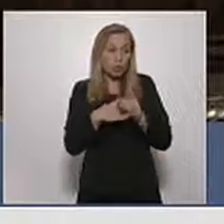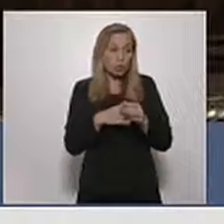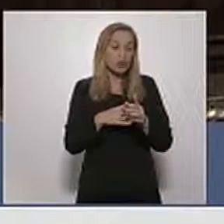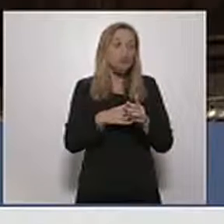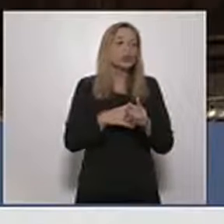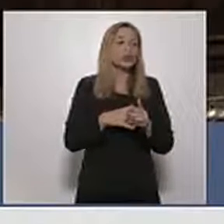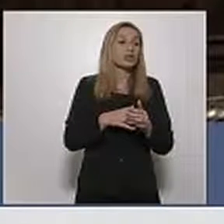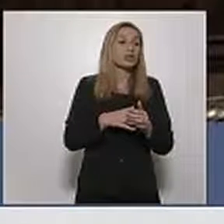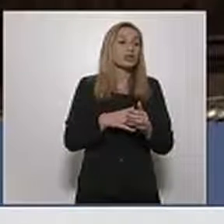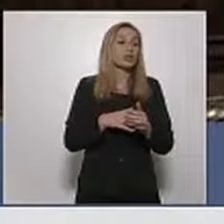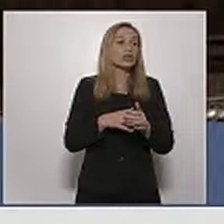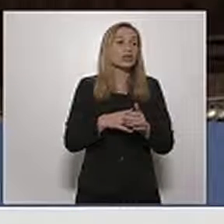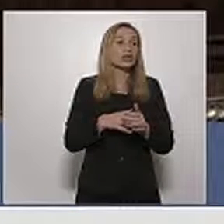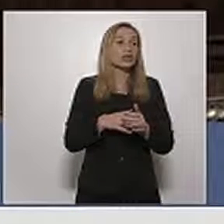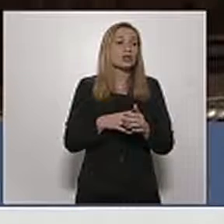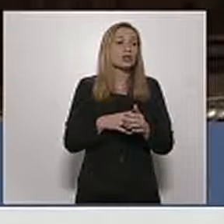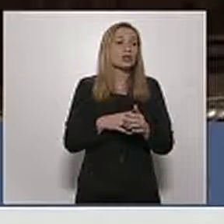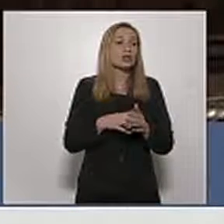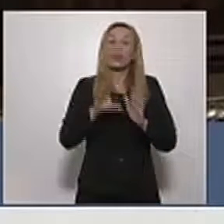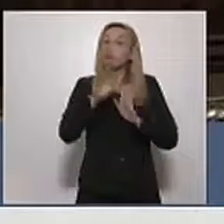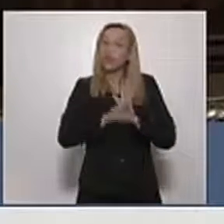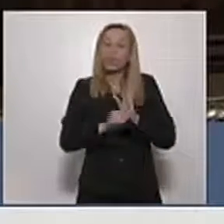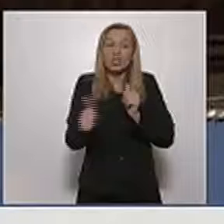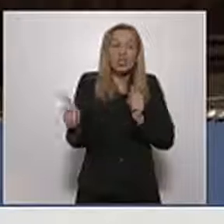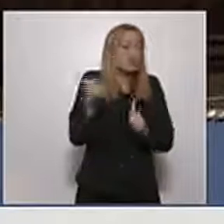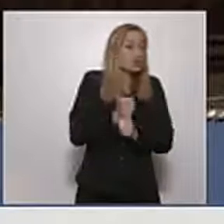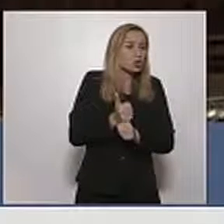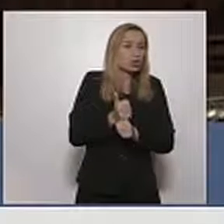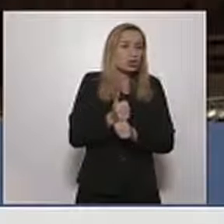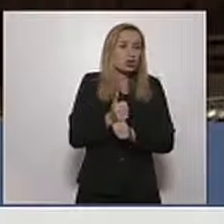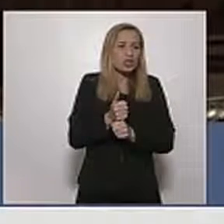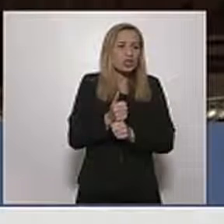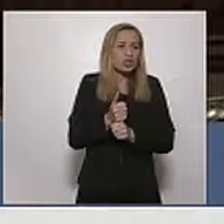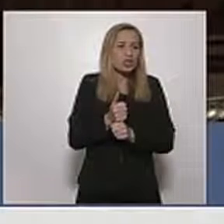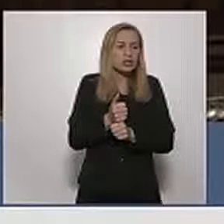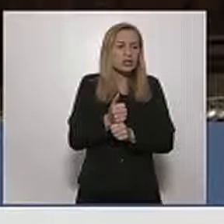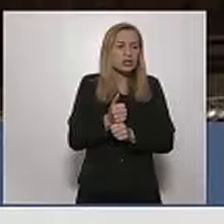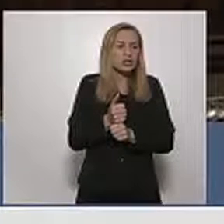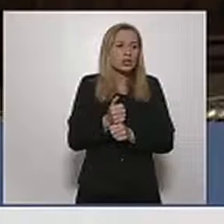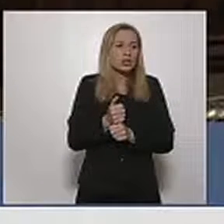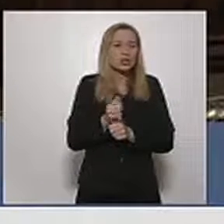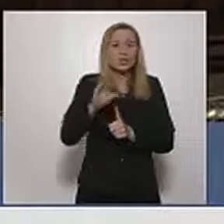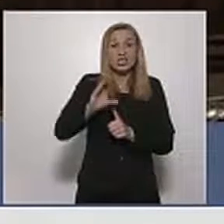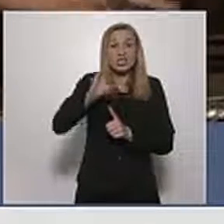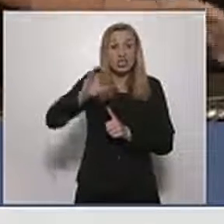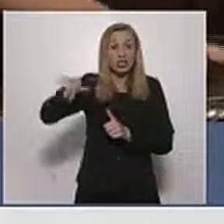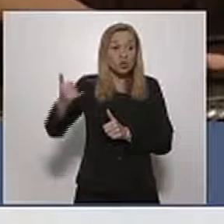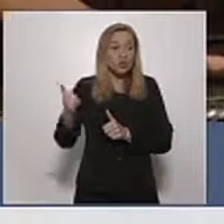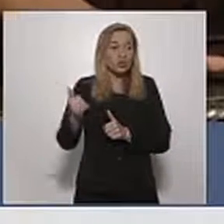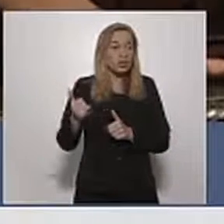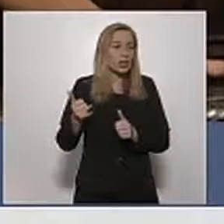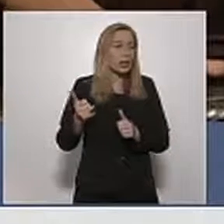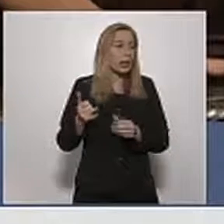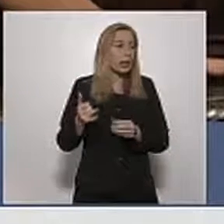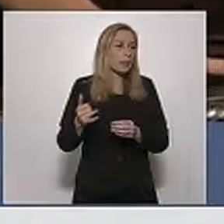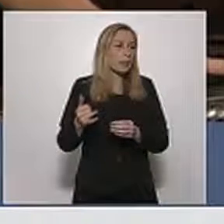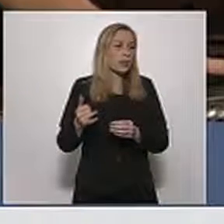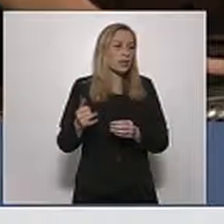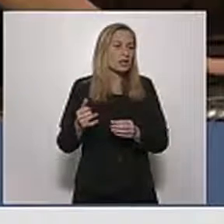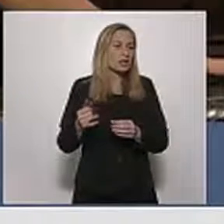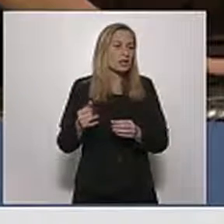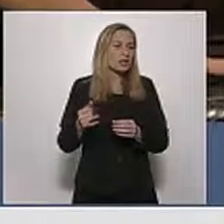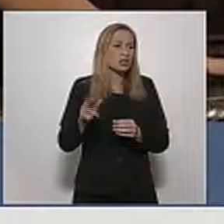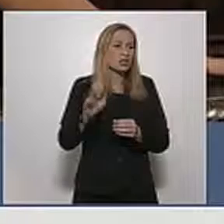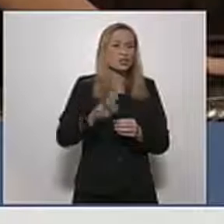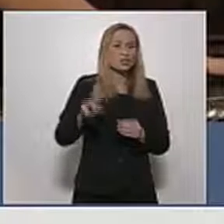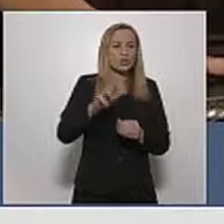como esse. Uma emenda substitutiva do parecer da CCJ colocou o posse de